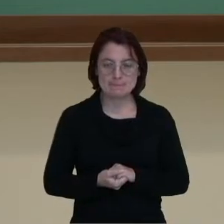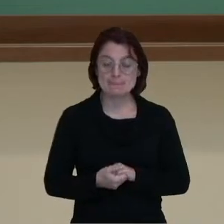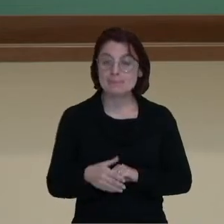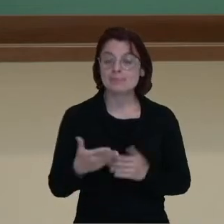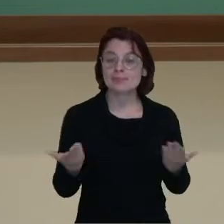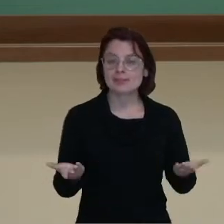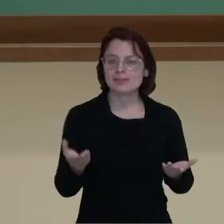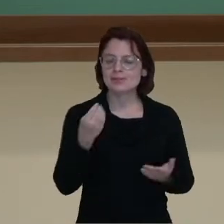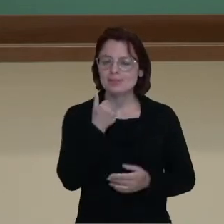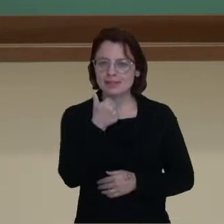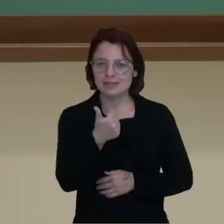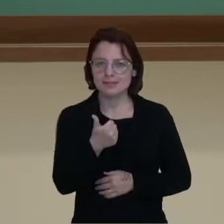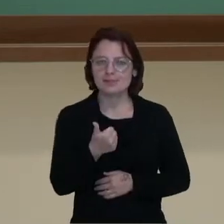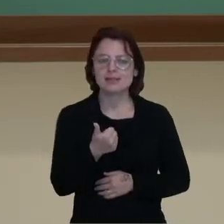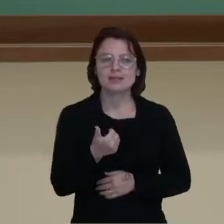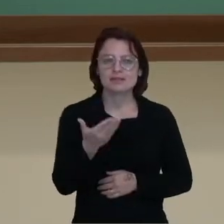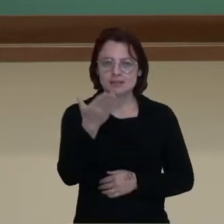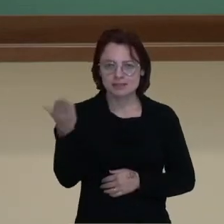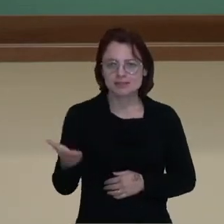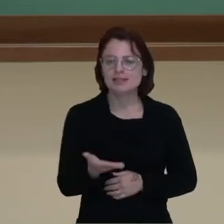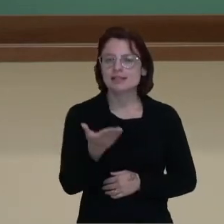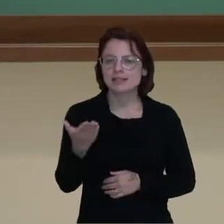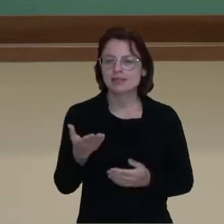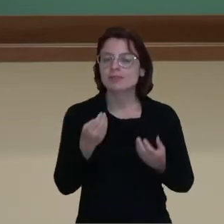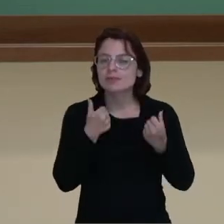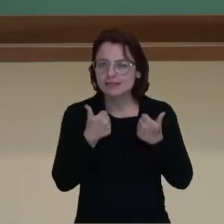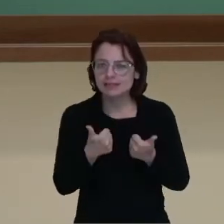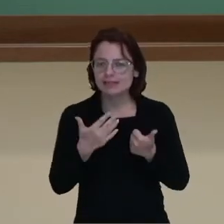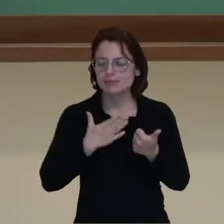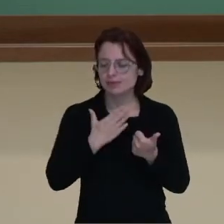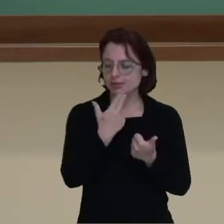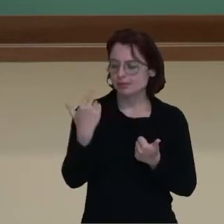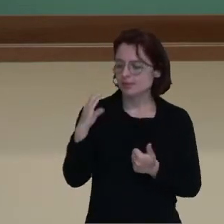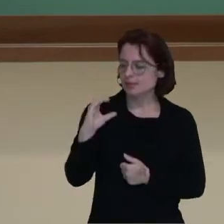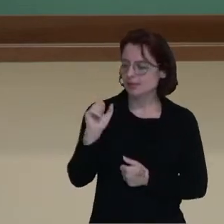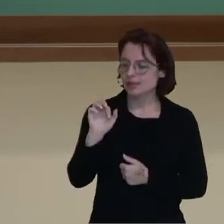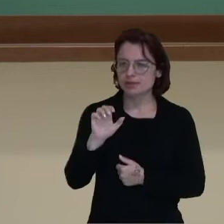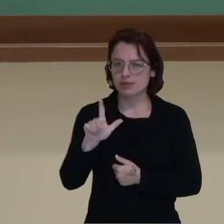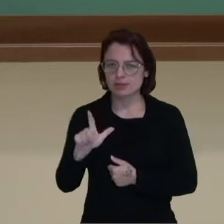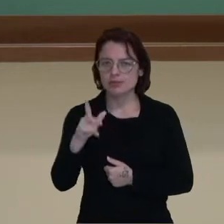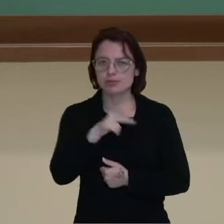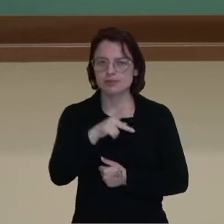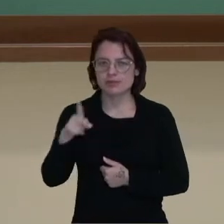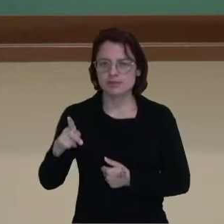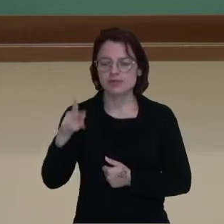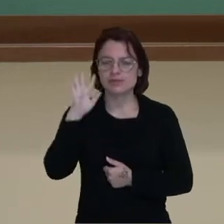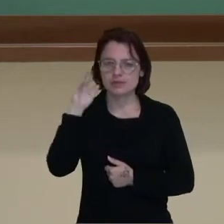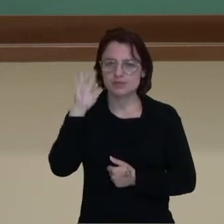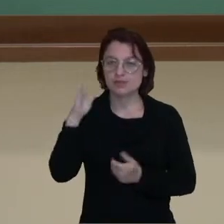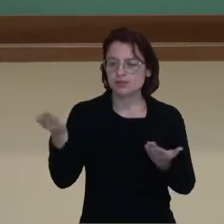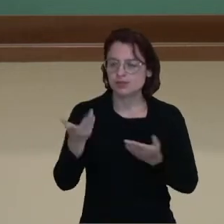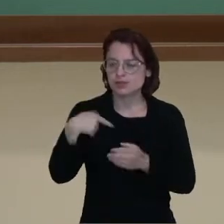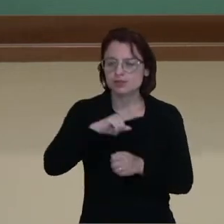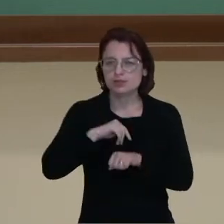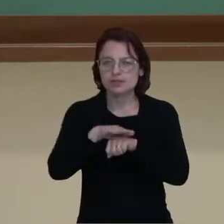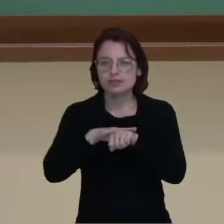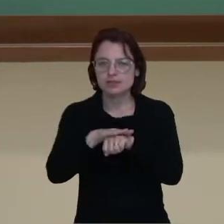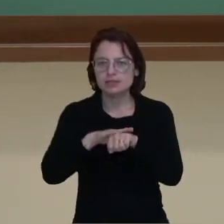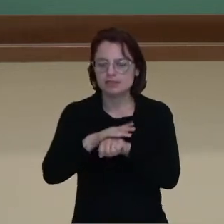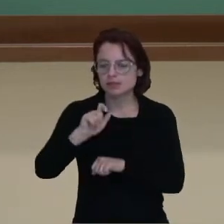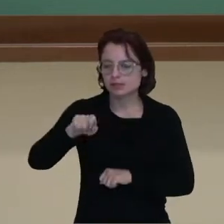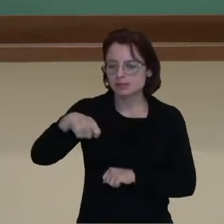E aí, pessoal, tudo bem com vocês? Como vocês estão? Eu sou a Carol, professora de filosofia. Hoje a gente vai conversar um pouquinho